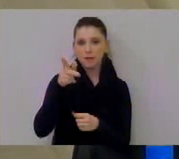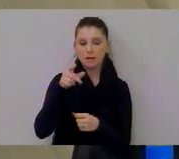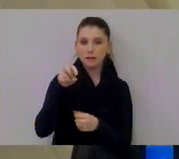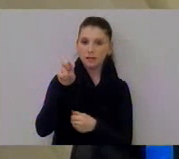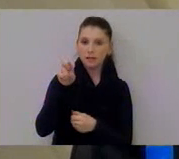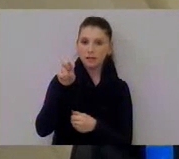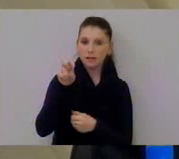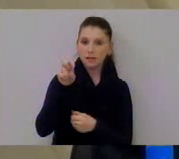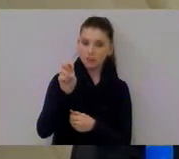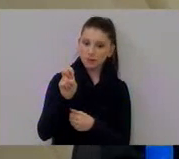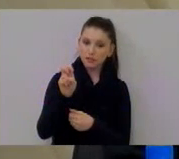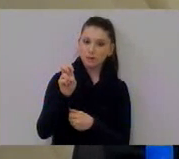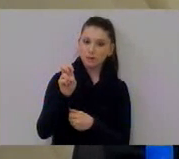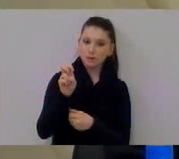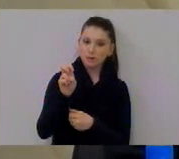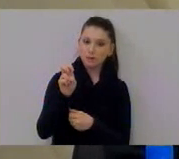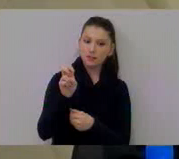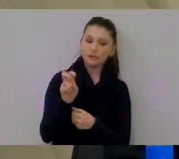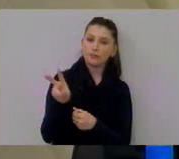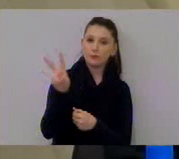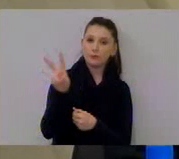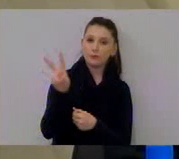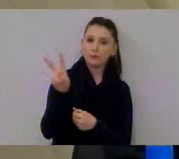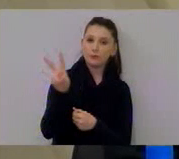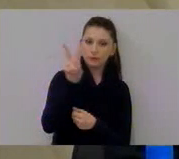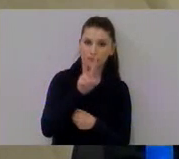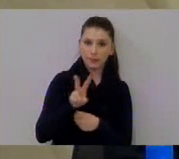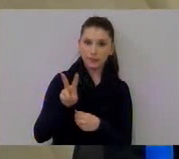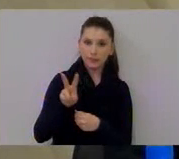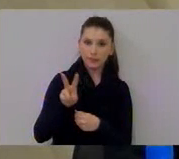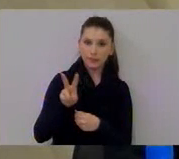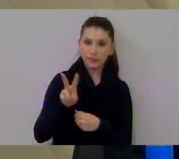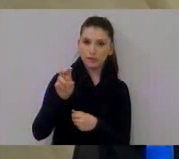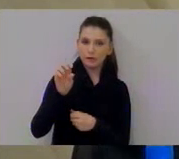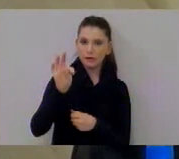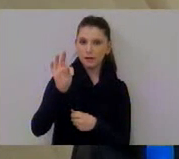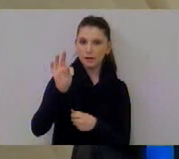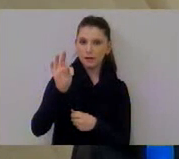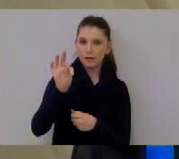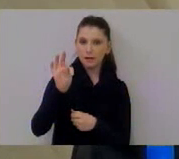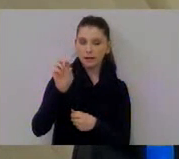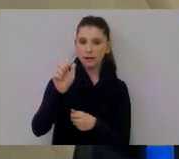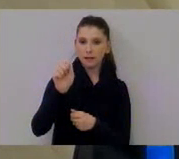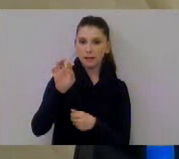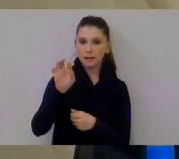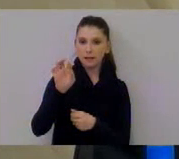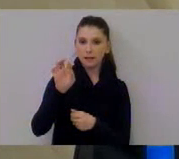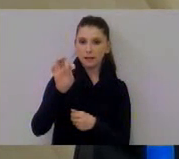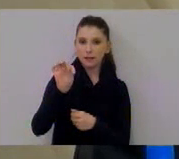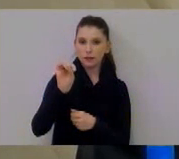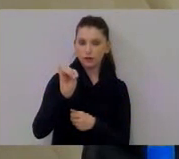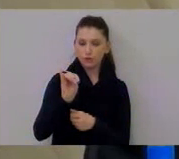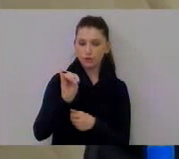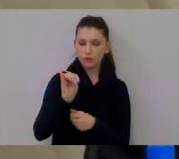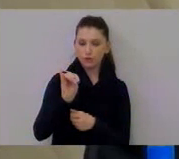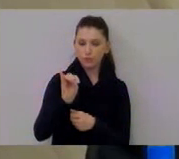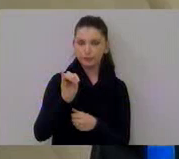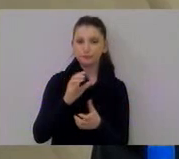305/2015. Autoria, vereadora Tatiane Teixeira.